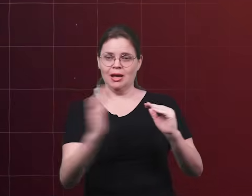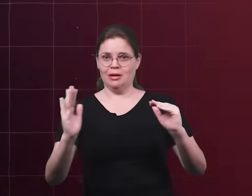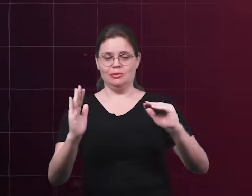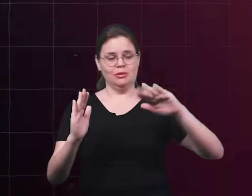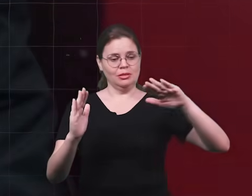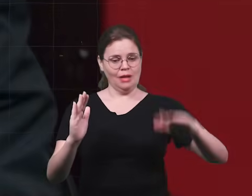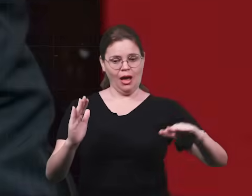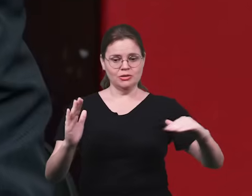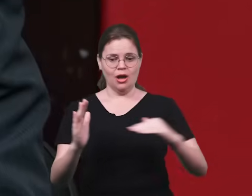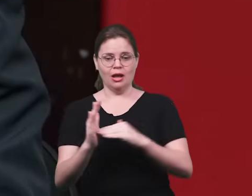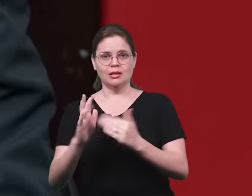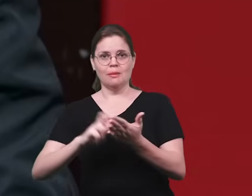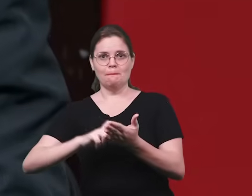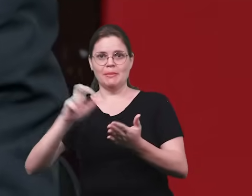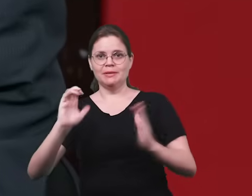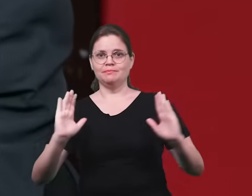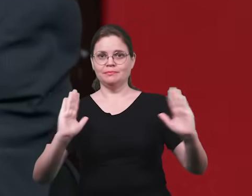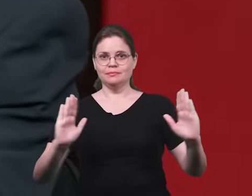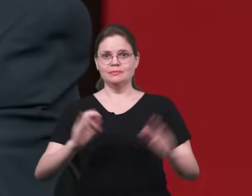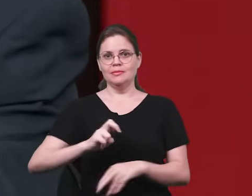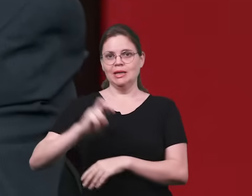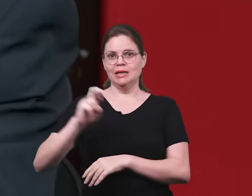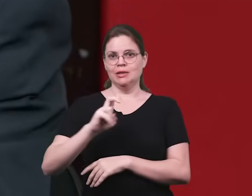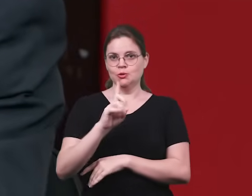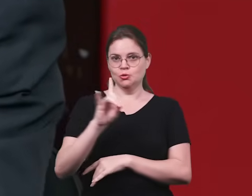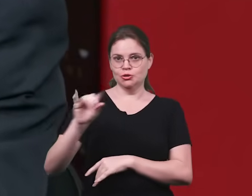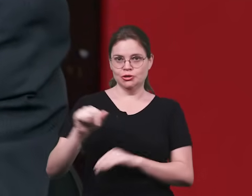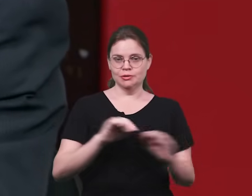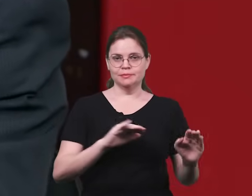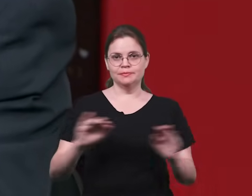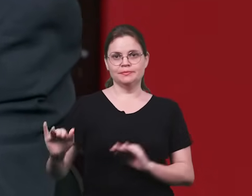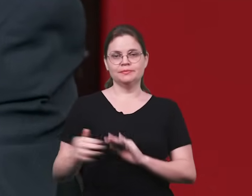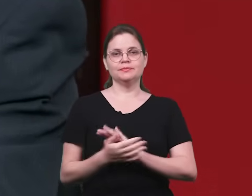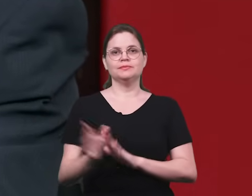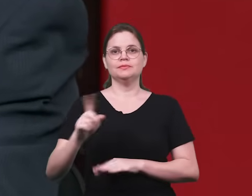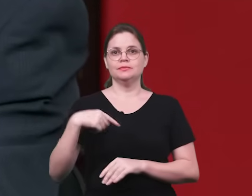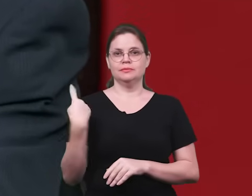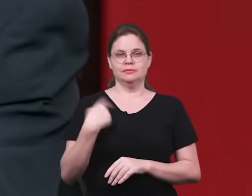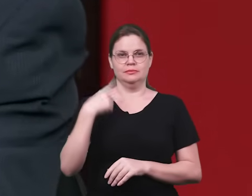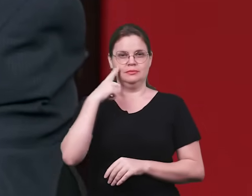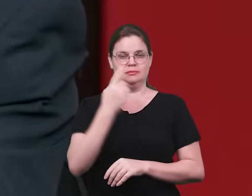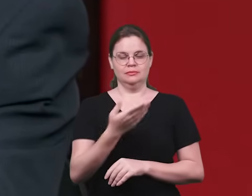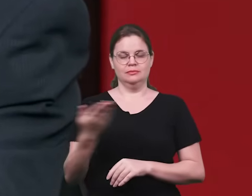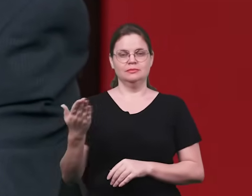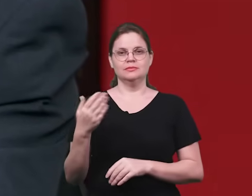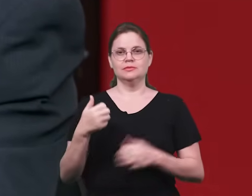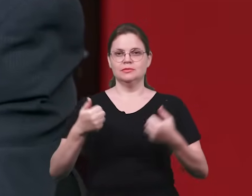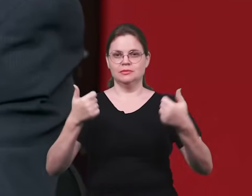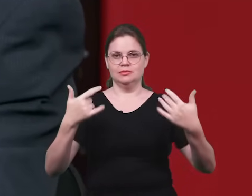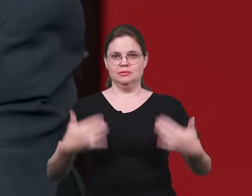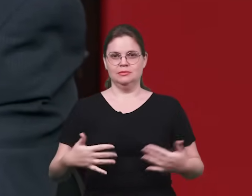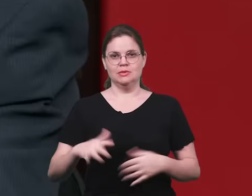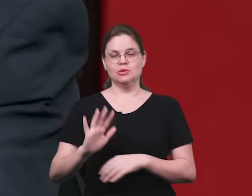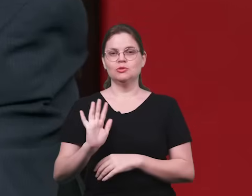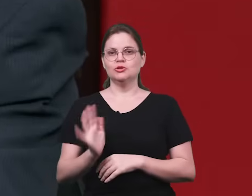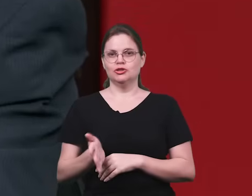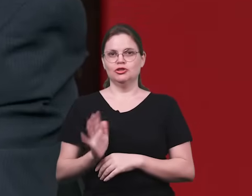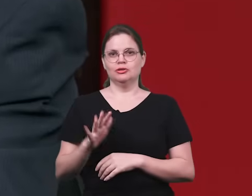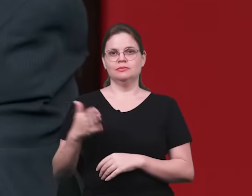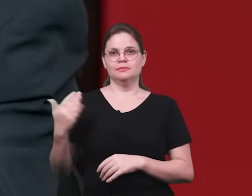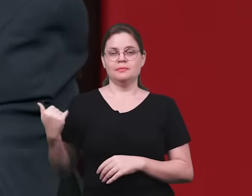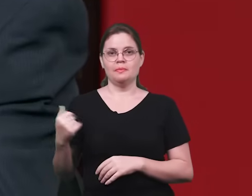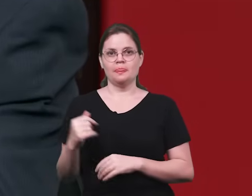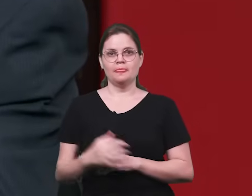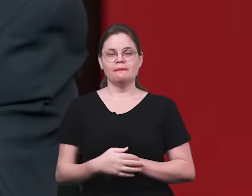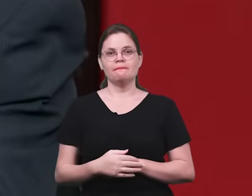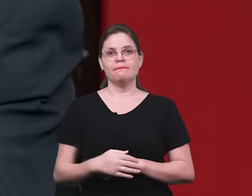quinto. O que nós vemos, assim como a gente verificou isso nos outros dias,